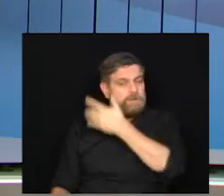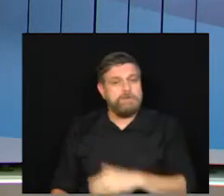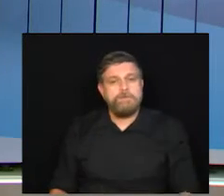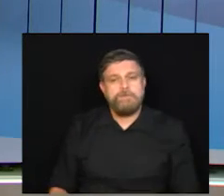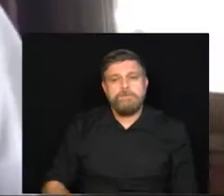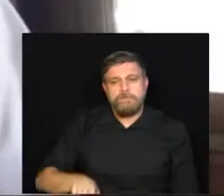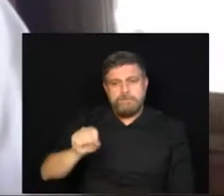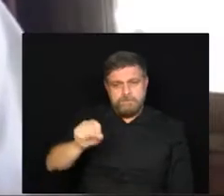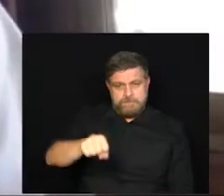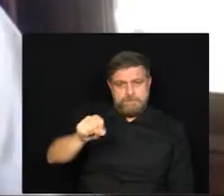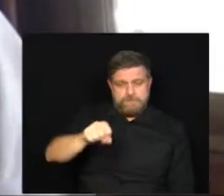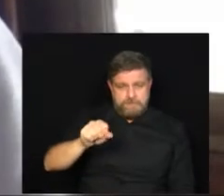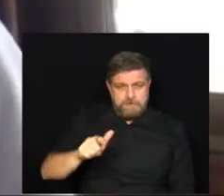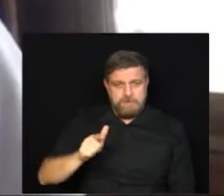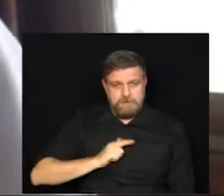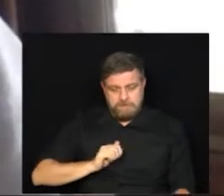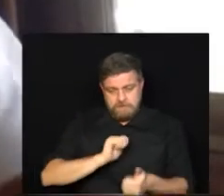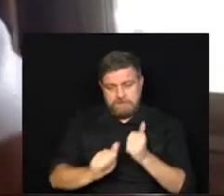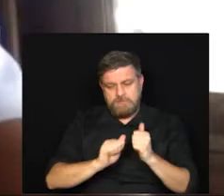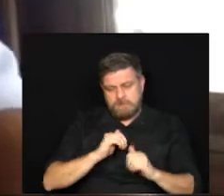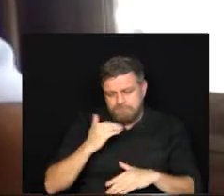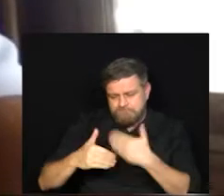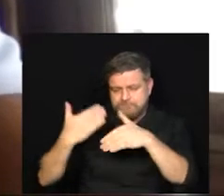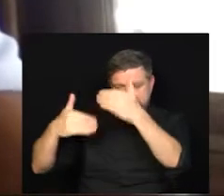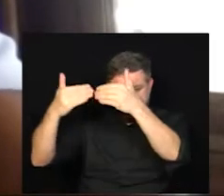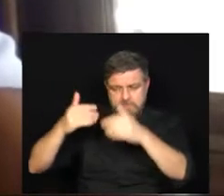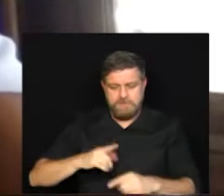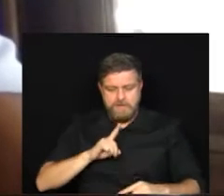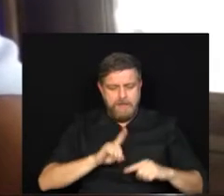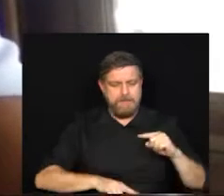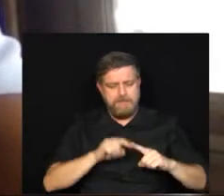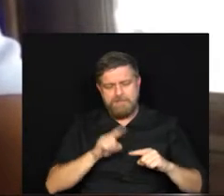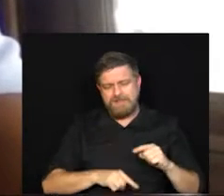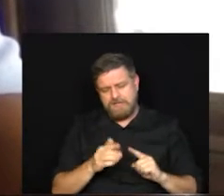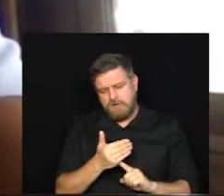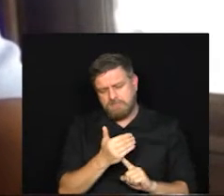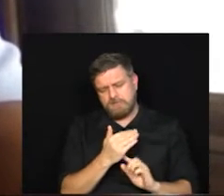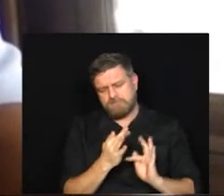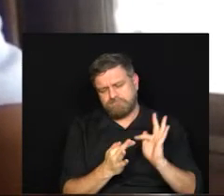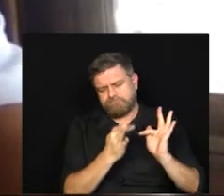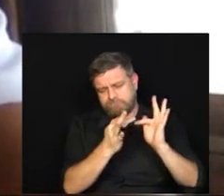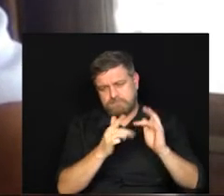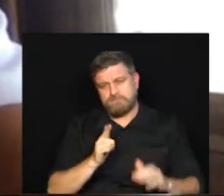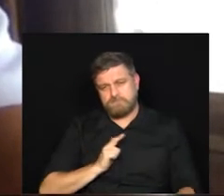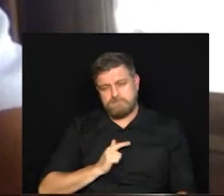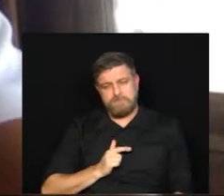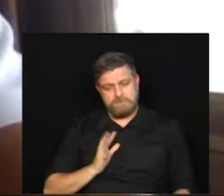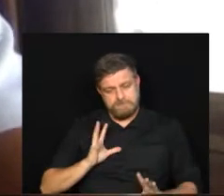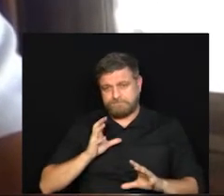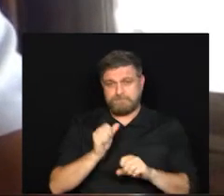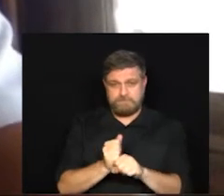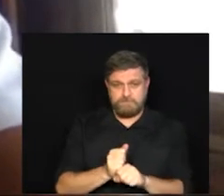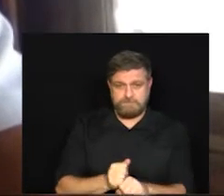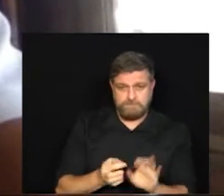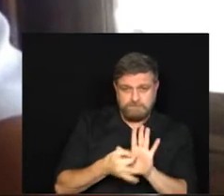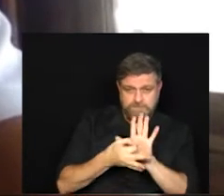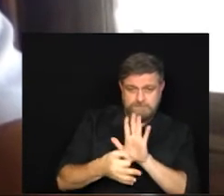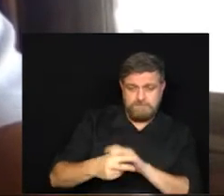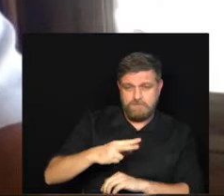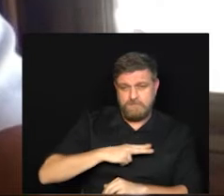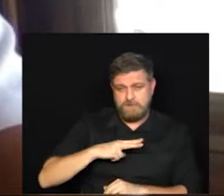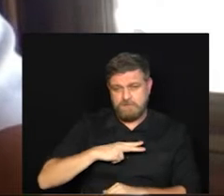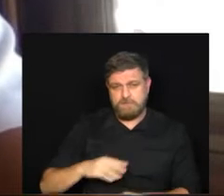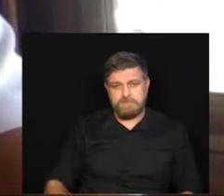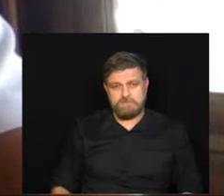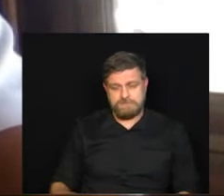Evoluiu muito. O esporte evoluiu muito, o material evoluiu no geral, eu acho, para mim. O tipo de